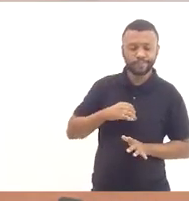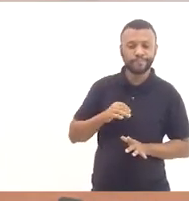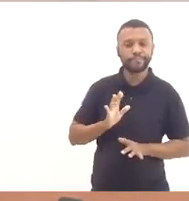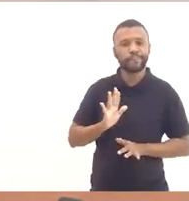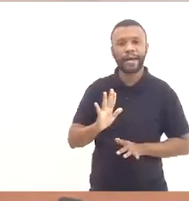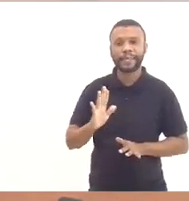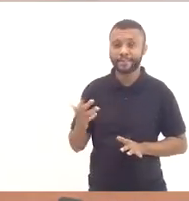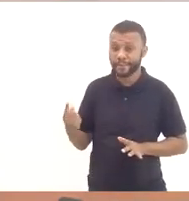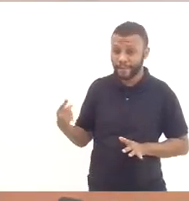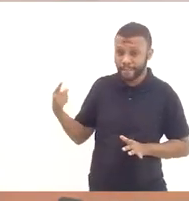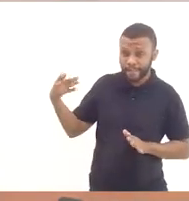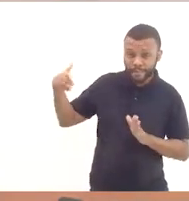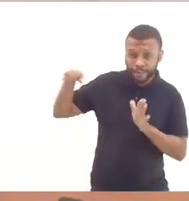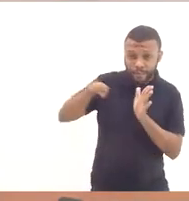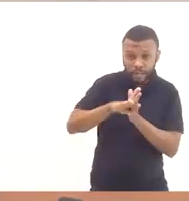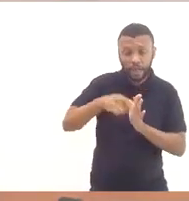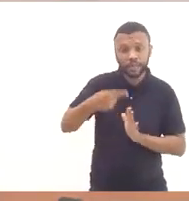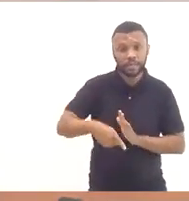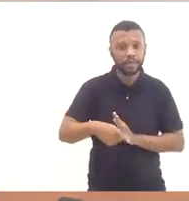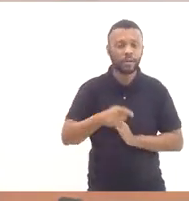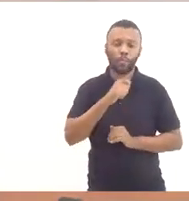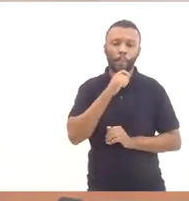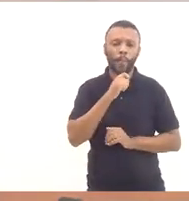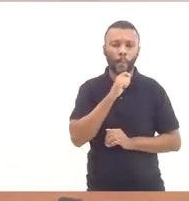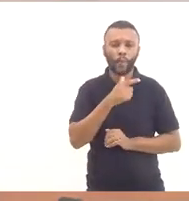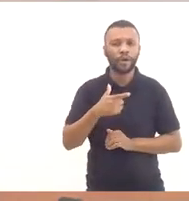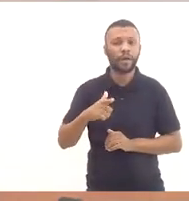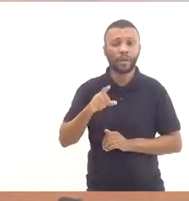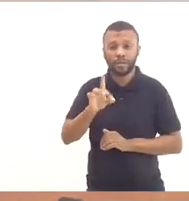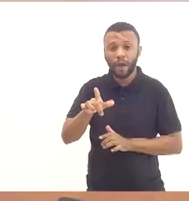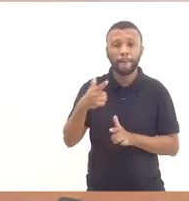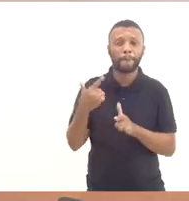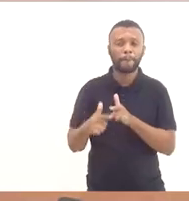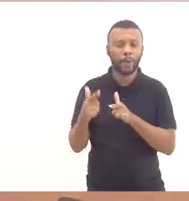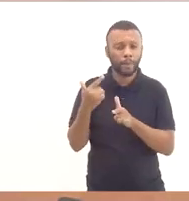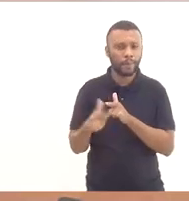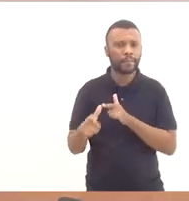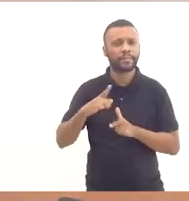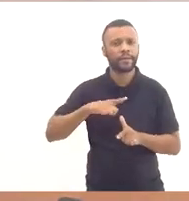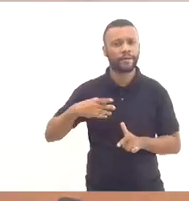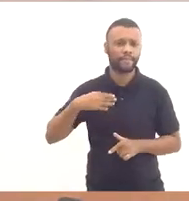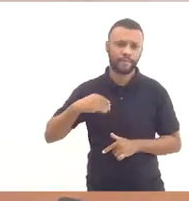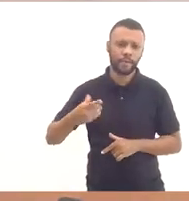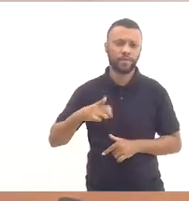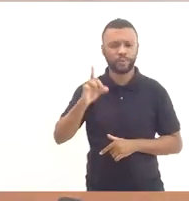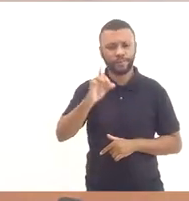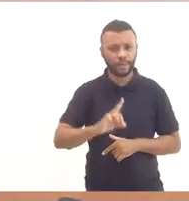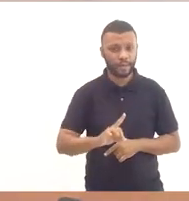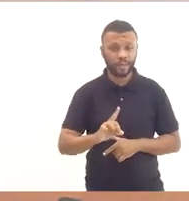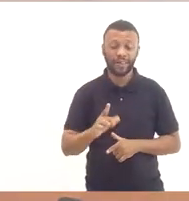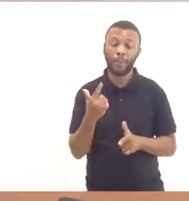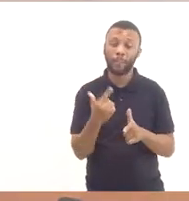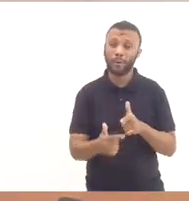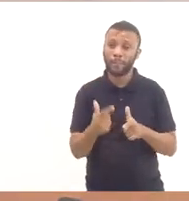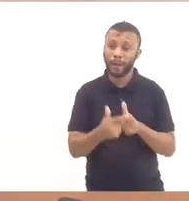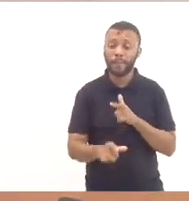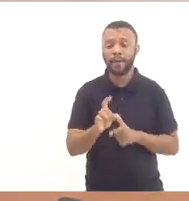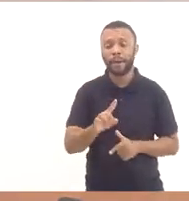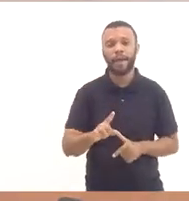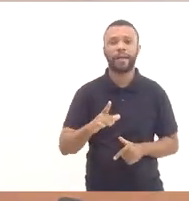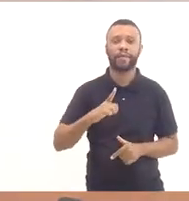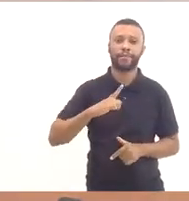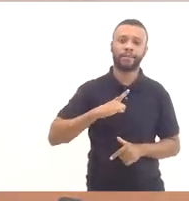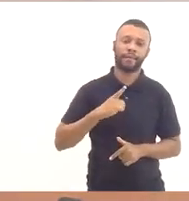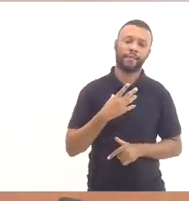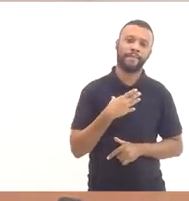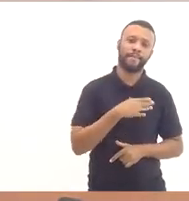ver então não é só problemático tem um filho com deficiência é problemático ter um filho com deficiência e